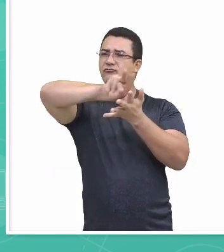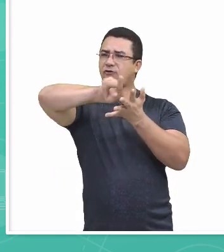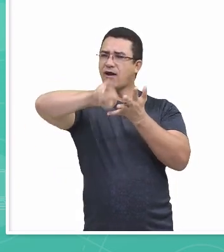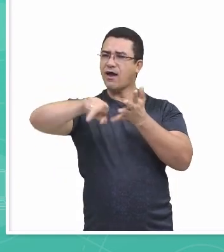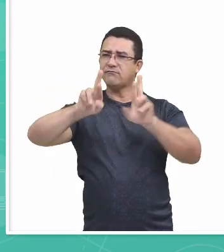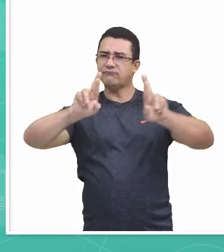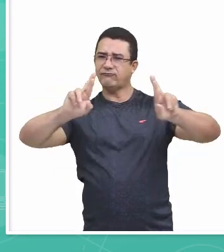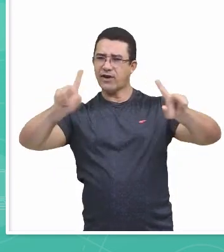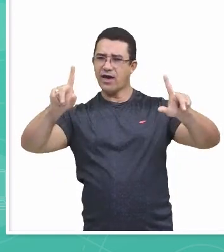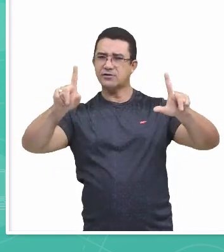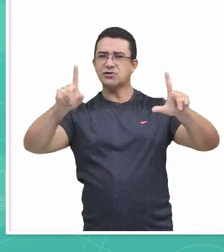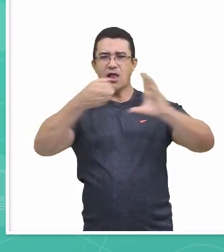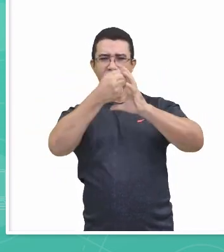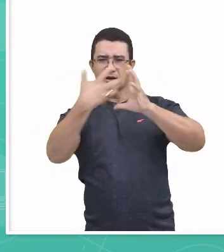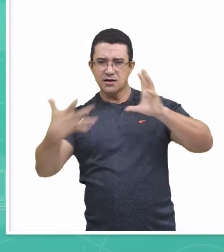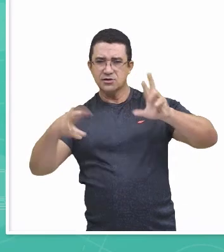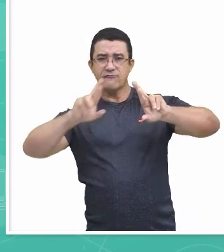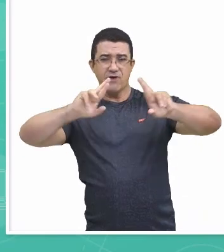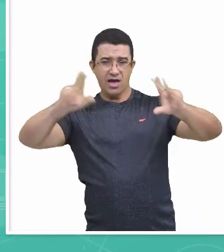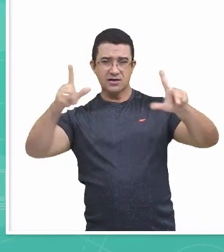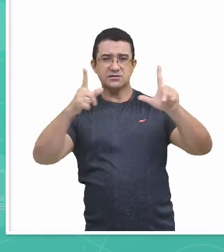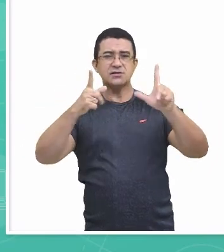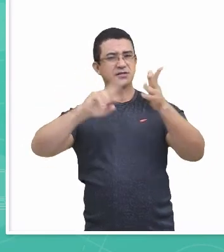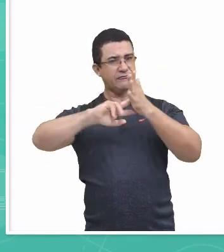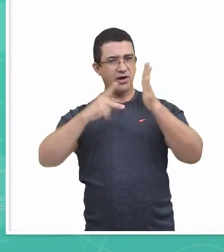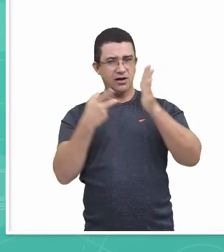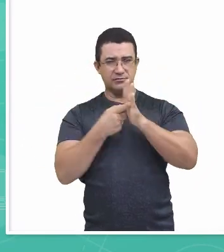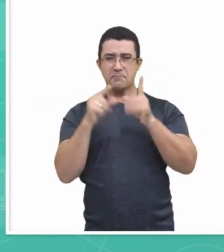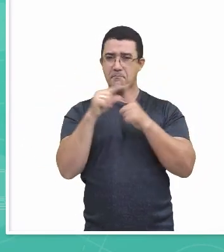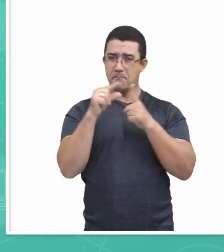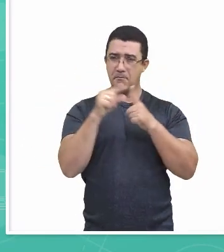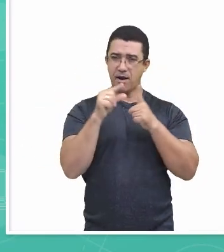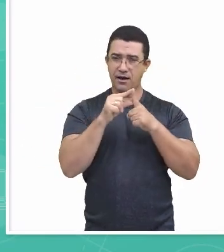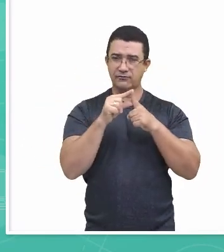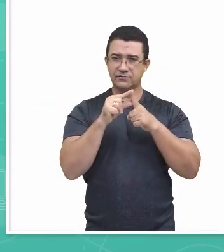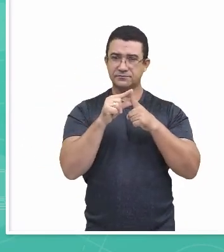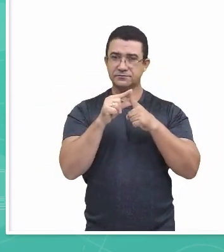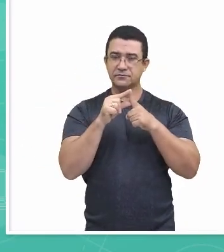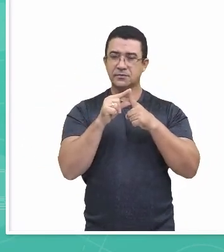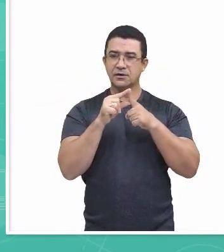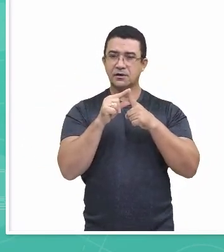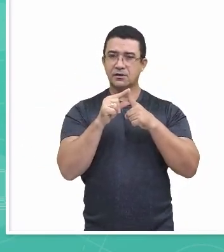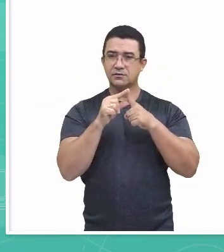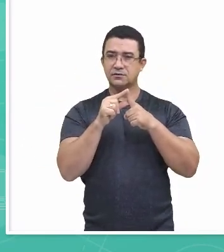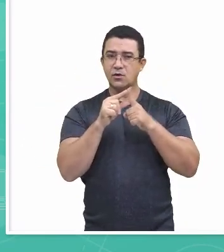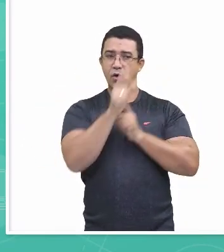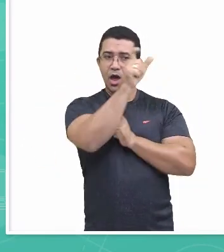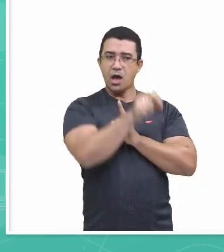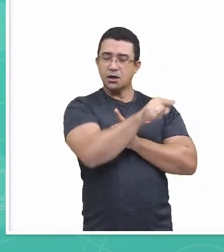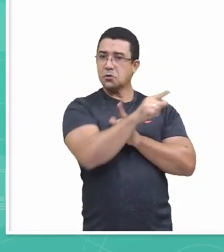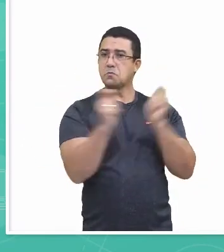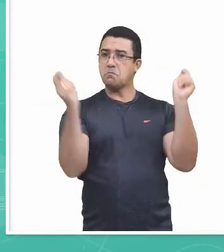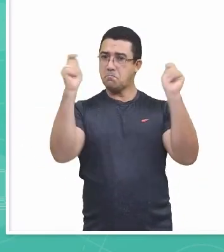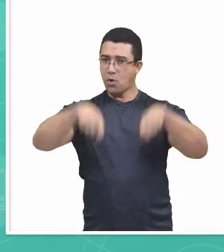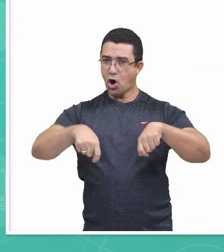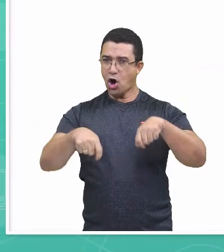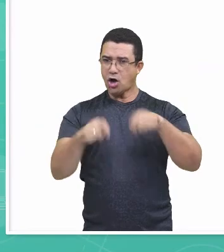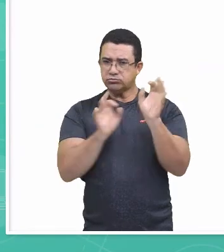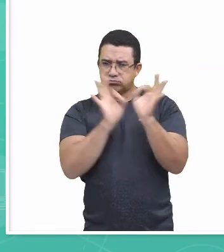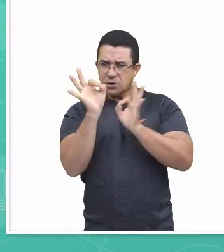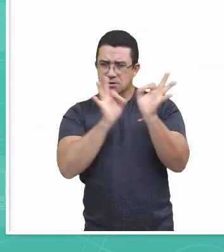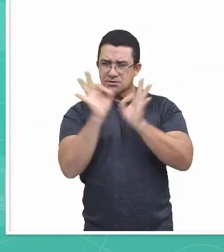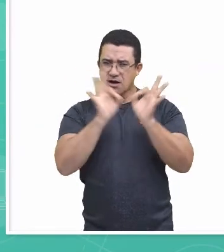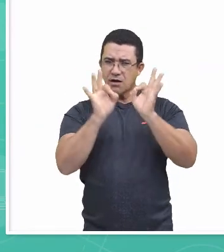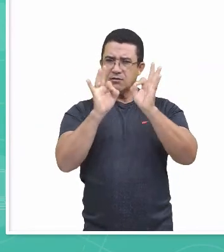vários aspectos das palavras para poder ele poder elaborar uma mensagem que possa